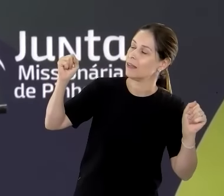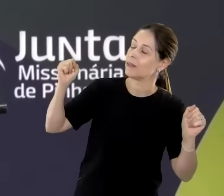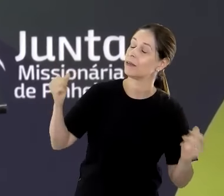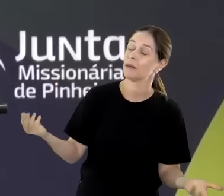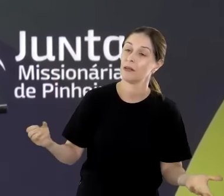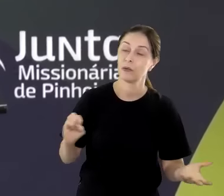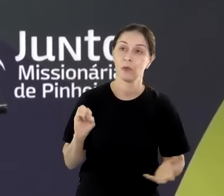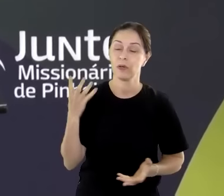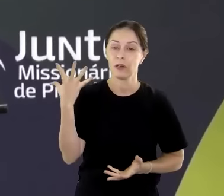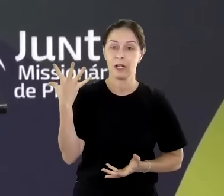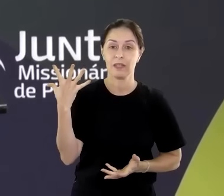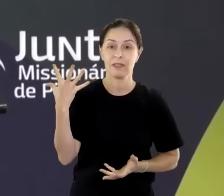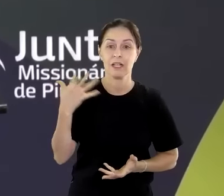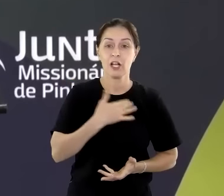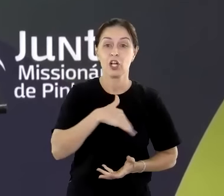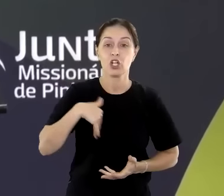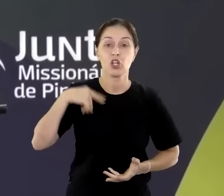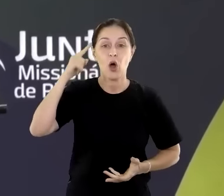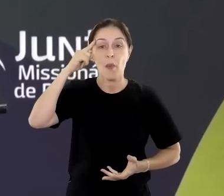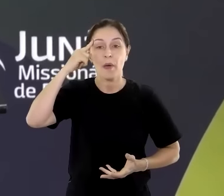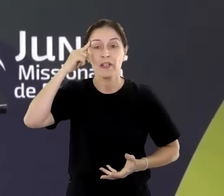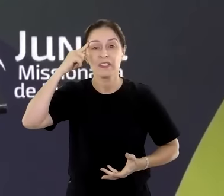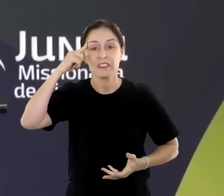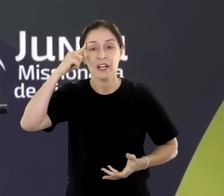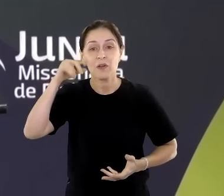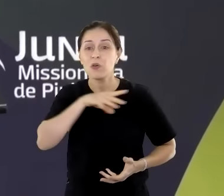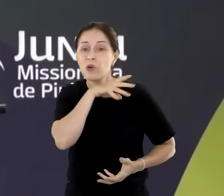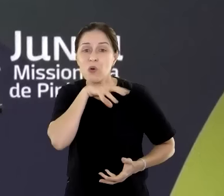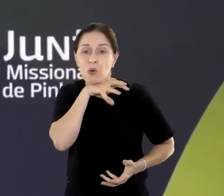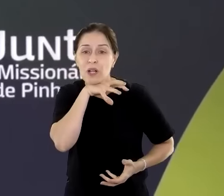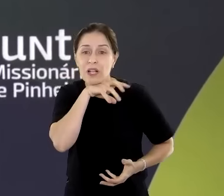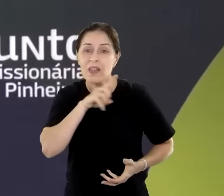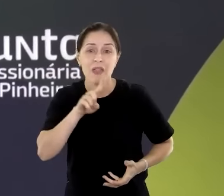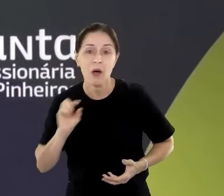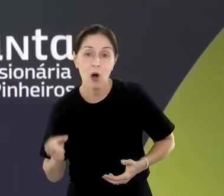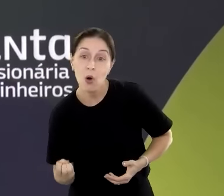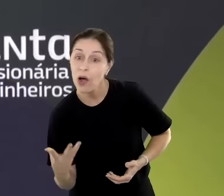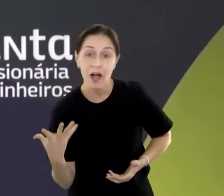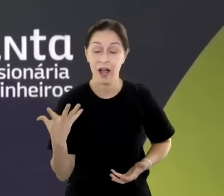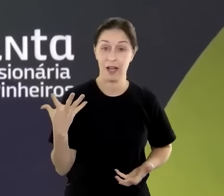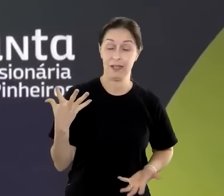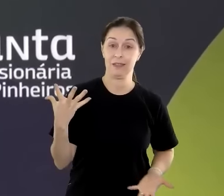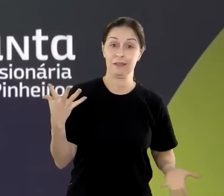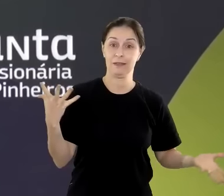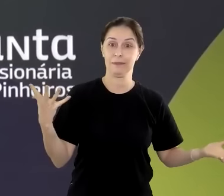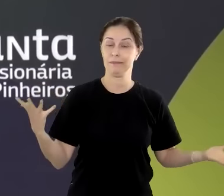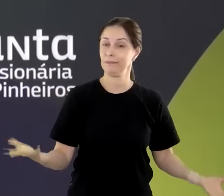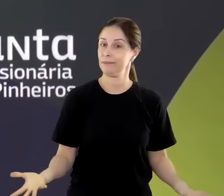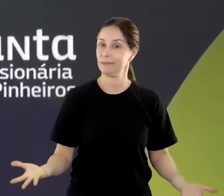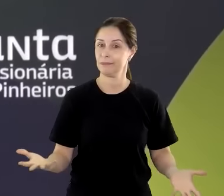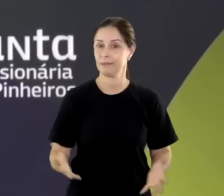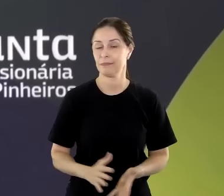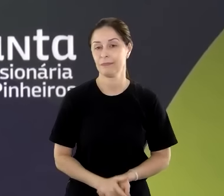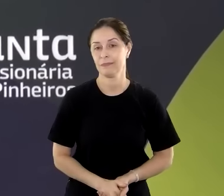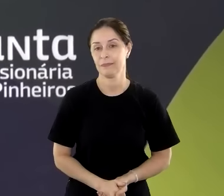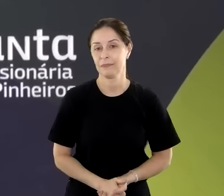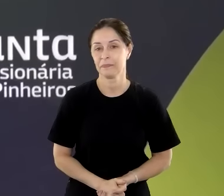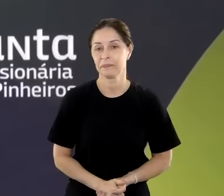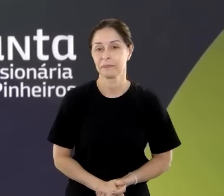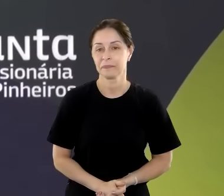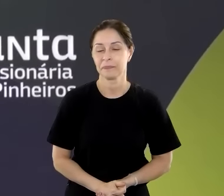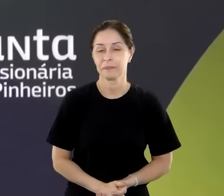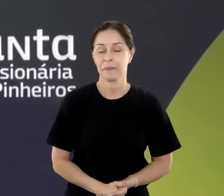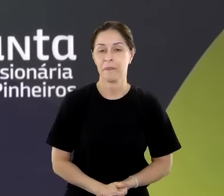embora. Eu me lembrei disso quando no dia 1 de dezembro